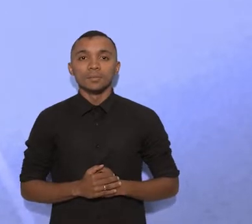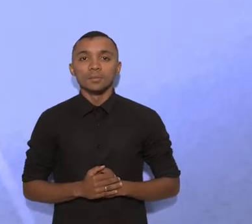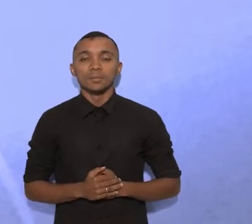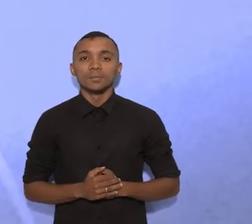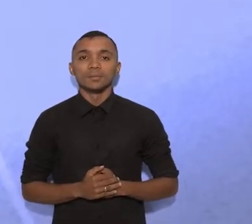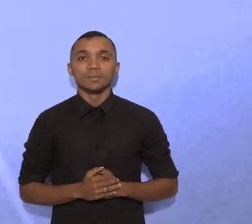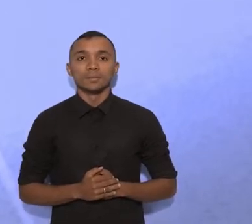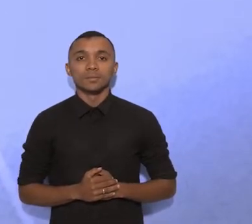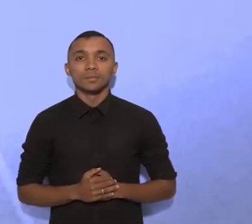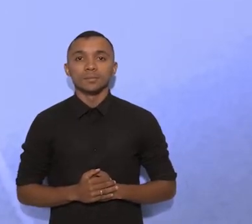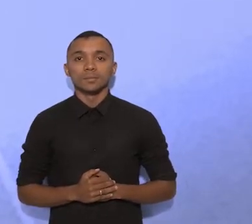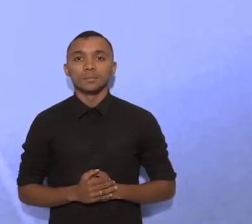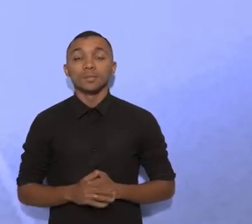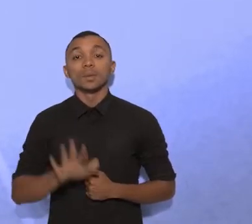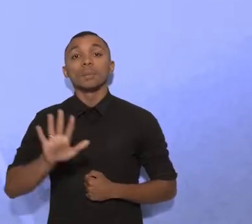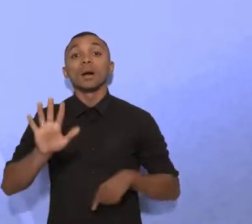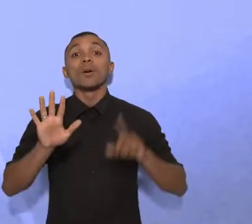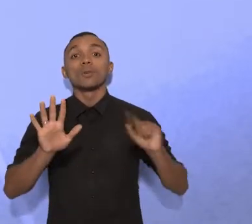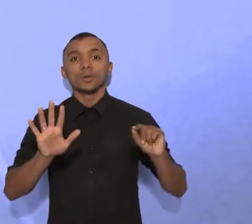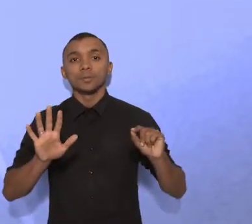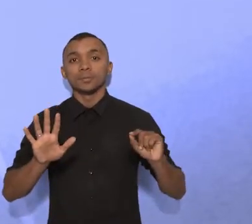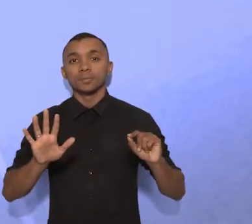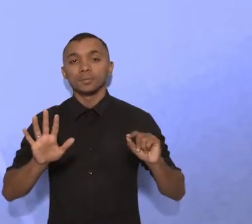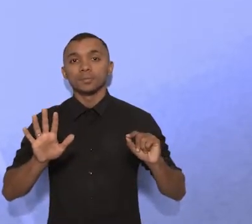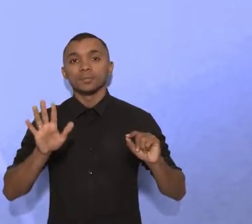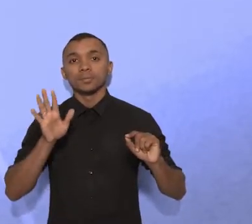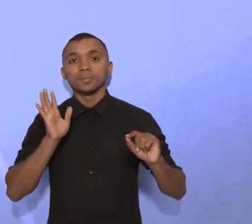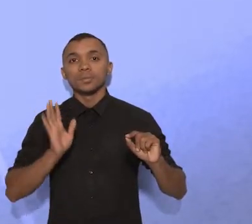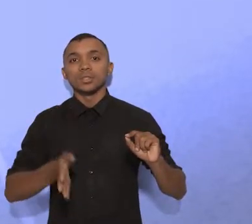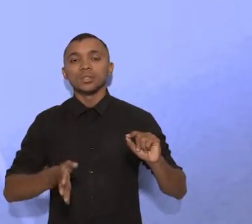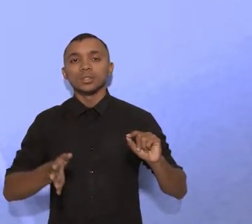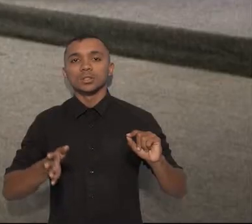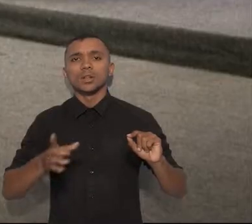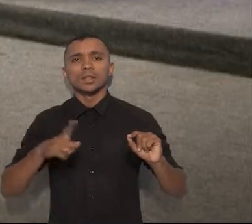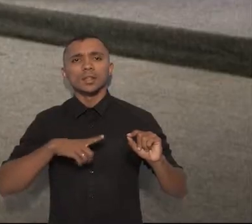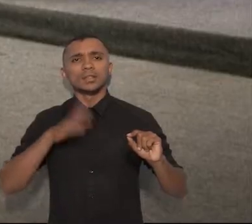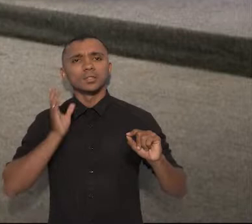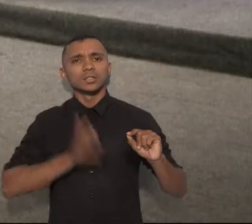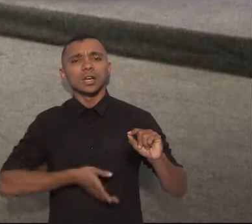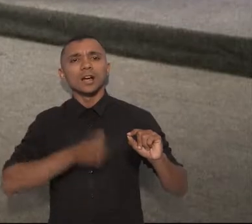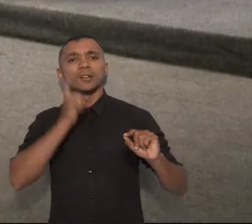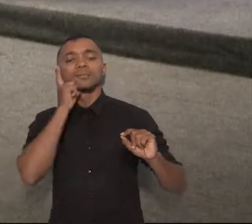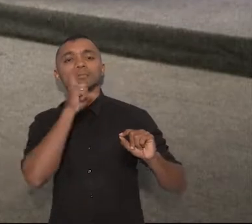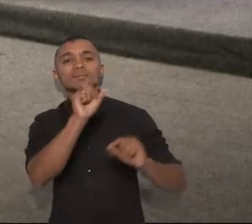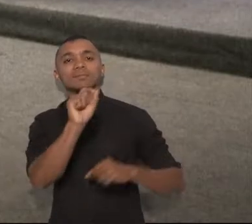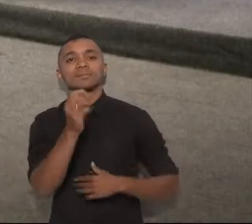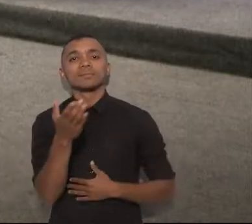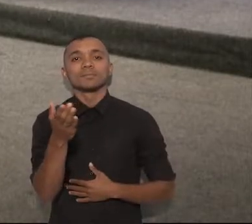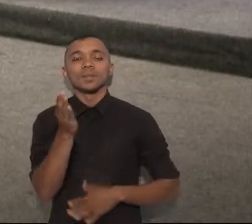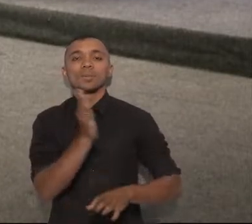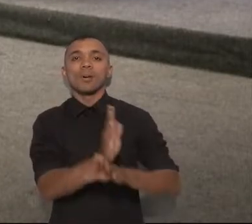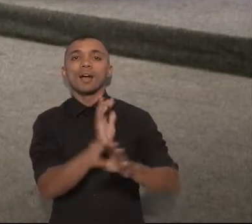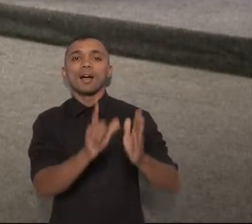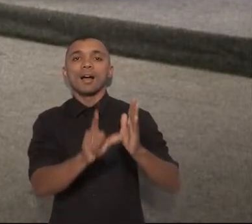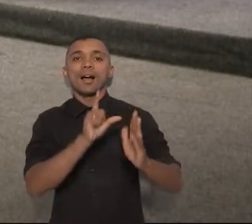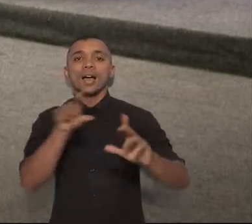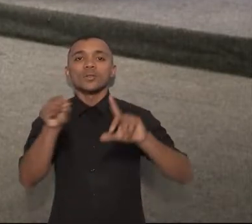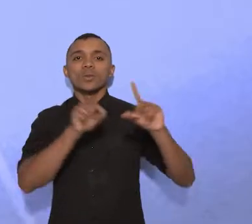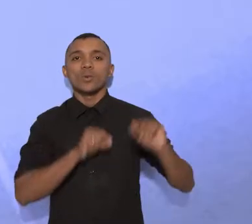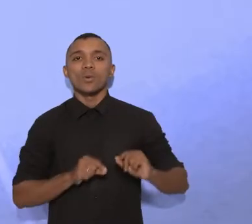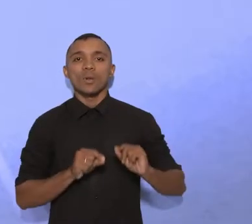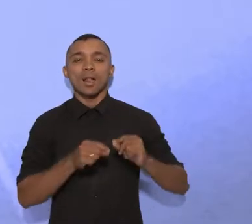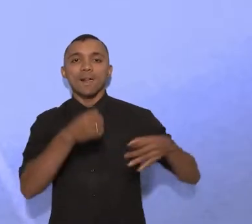total, mas de alguma forma teria sido... Está com a poupança garantida. Paga aí aquela decisão da